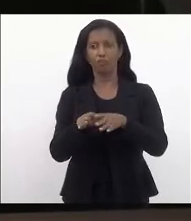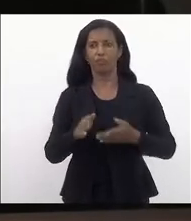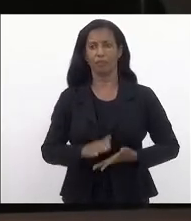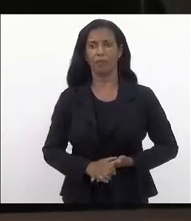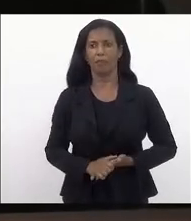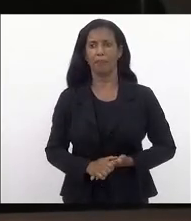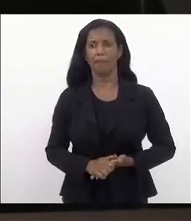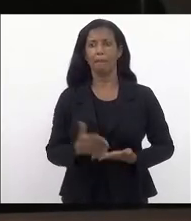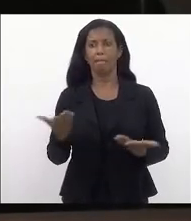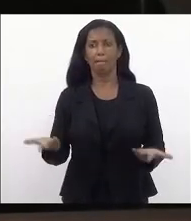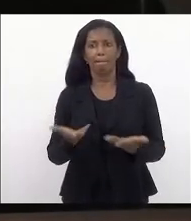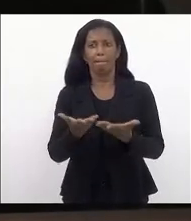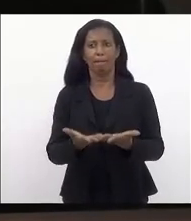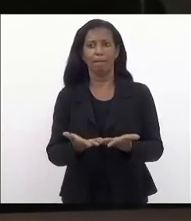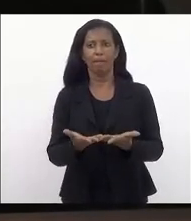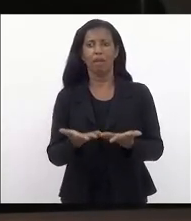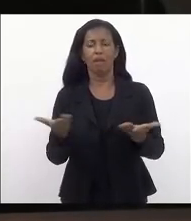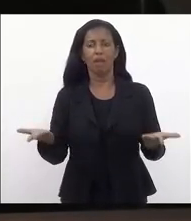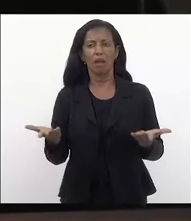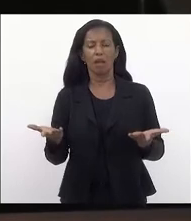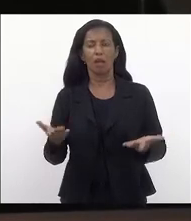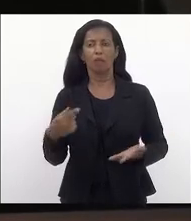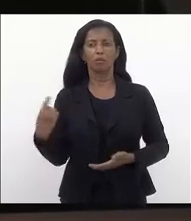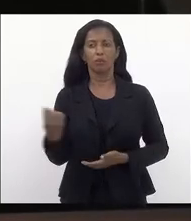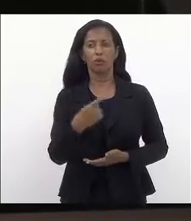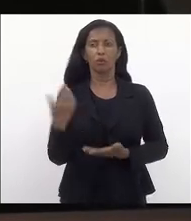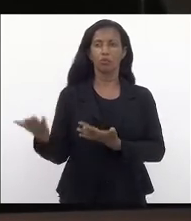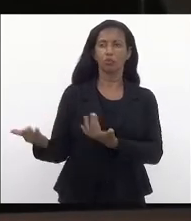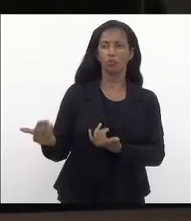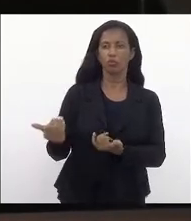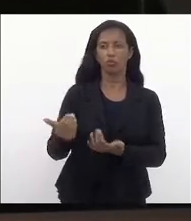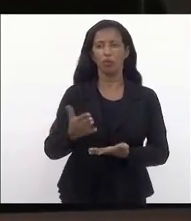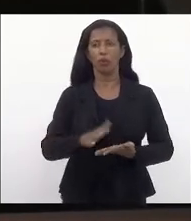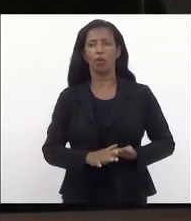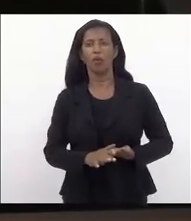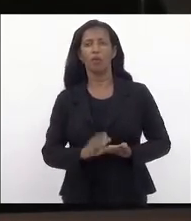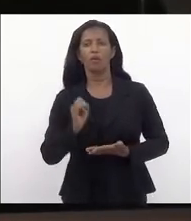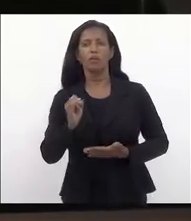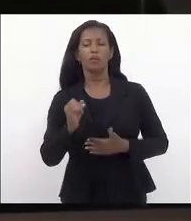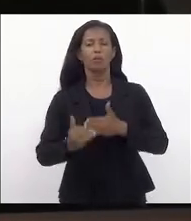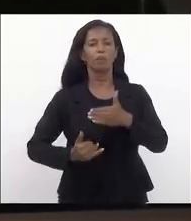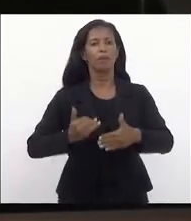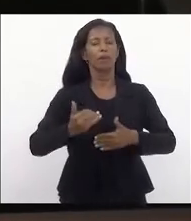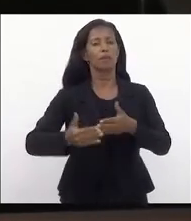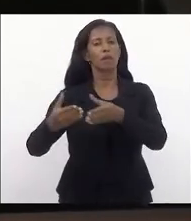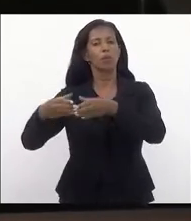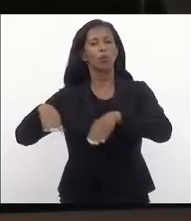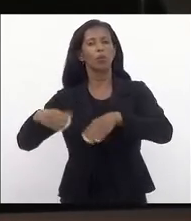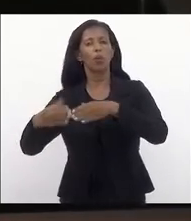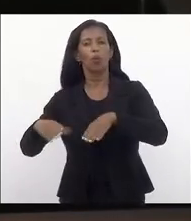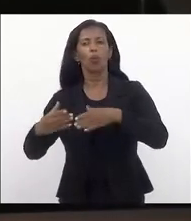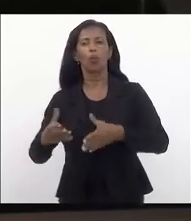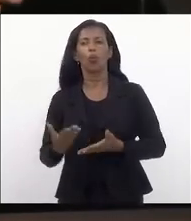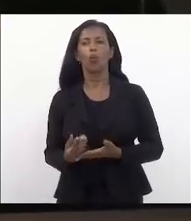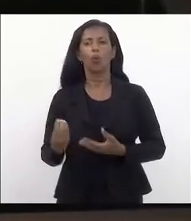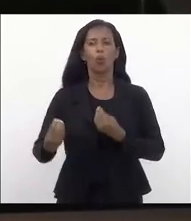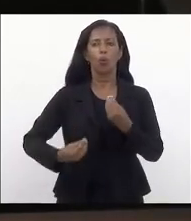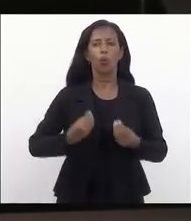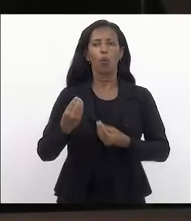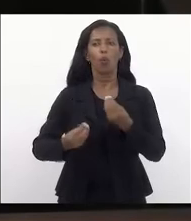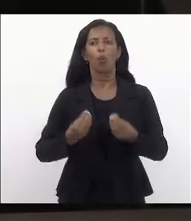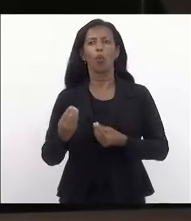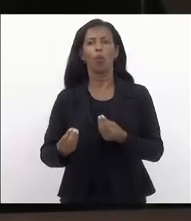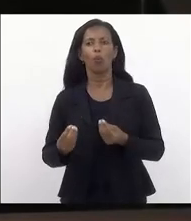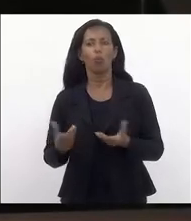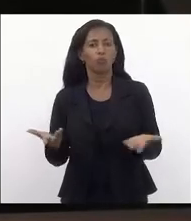se hoje uma grande parcela dos nossos jovens da Zona Oeste não conseguem passar no concurso para fazer faculdade na